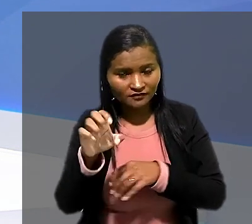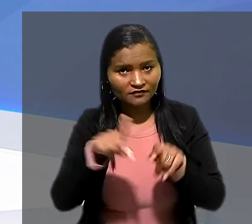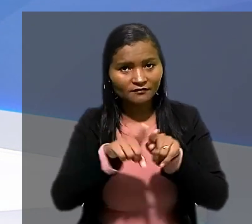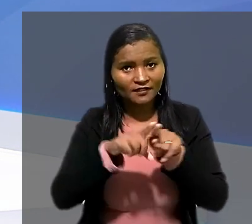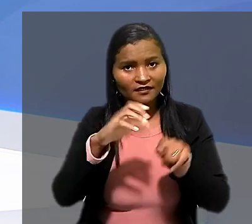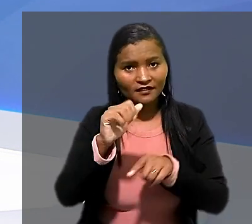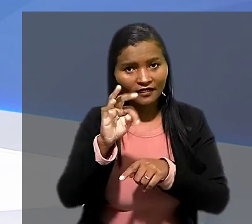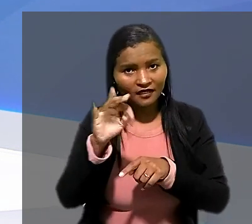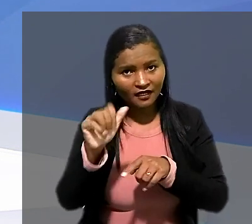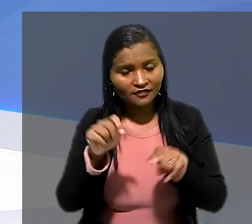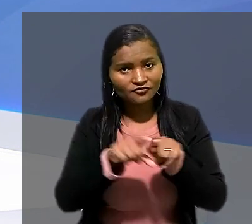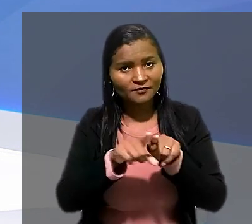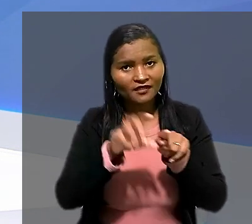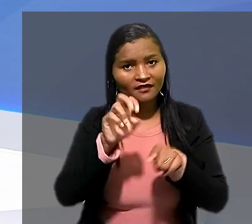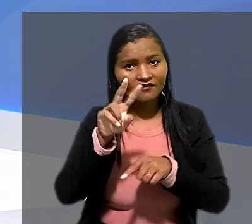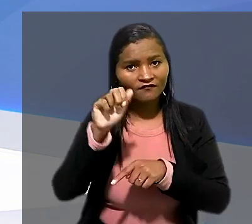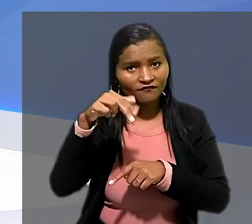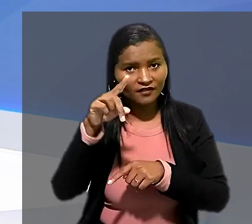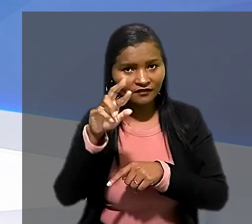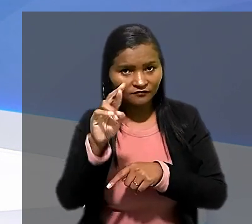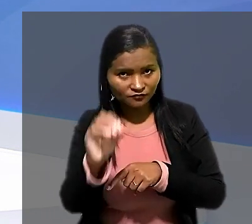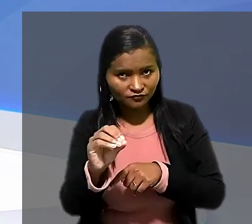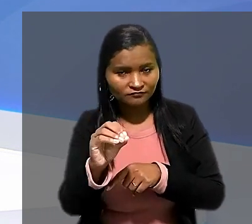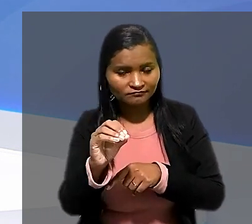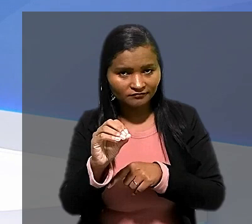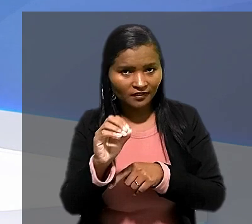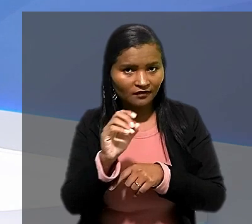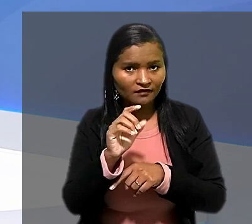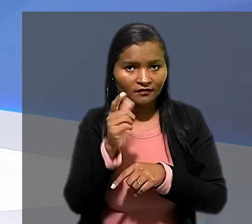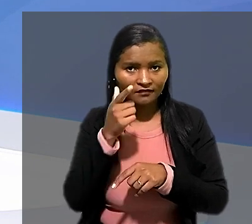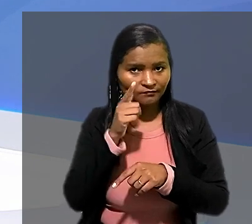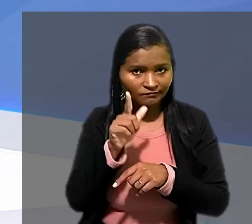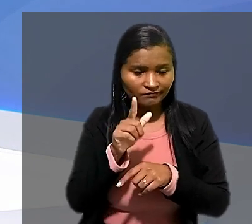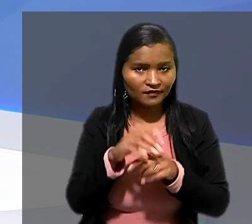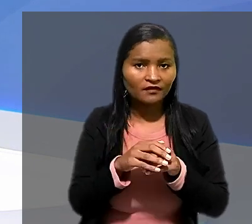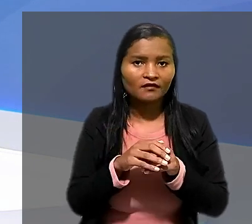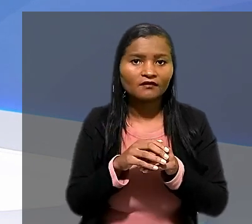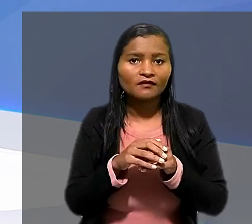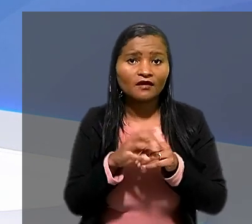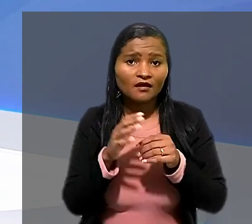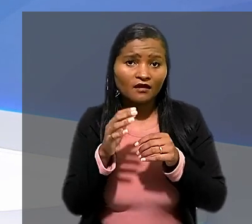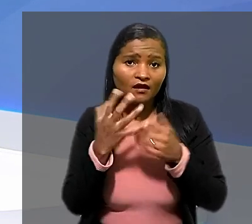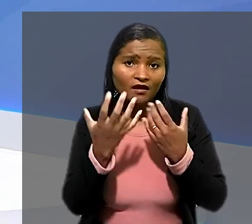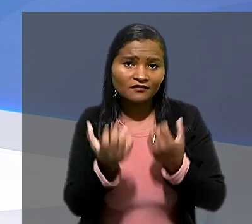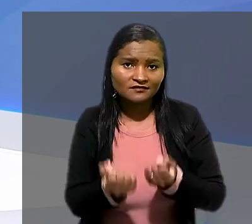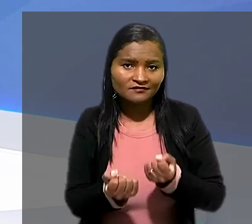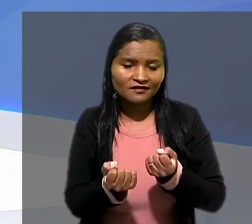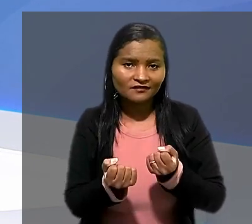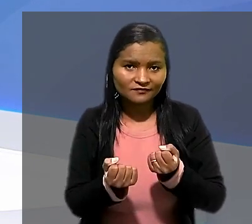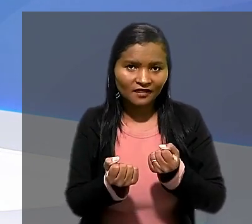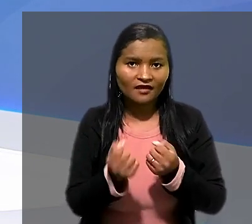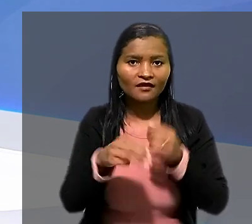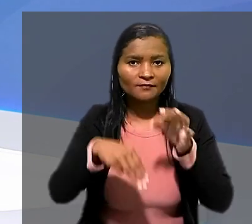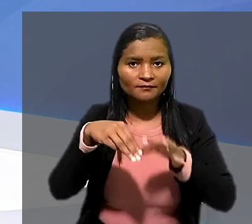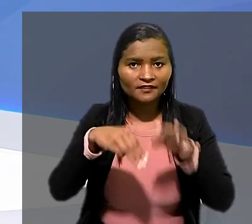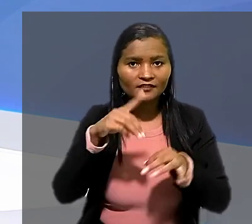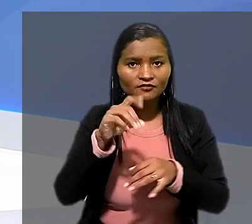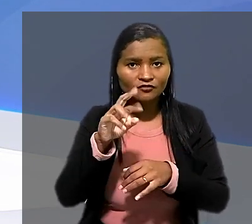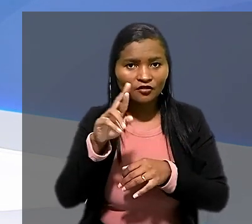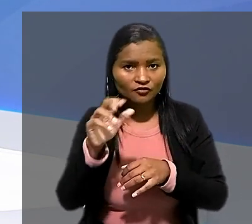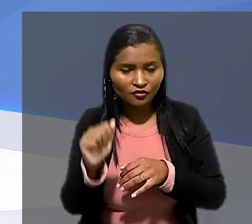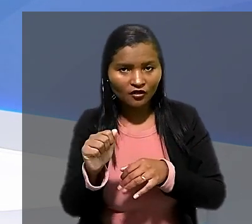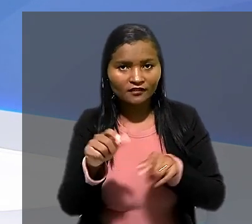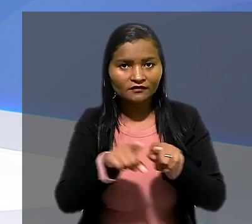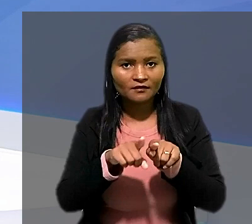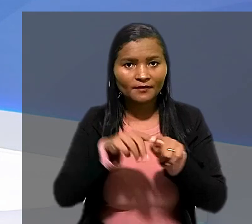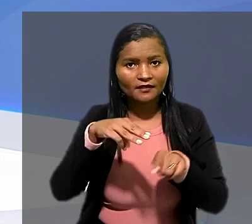ministra Cátia Arruda e o ministro Evandro Valadão, que ficaram vencidos. E seguiram a divergência aberta pelo ministro Breno Medeiros, as